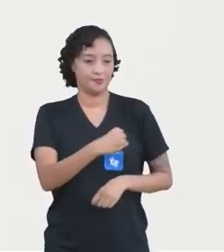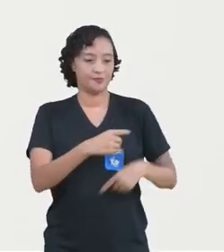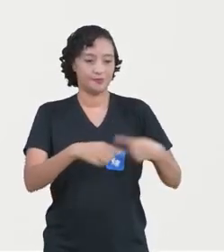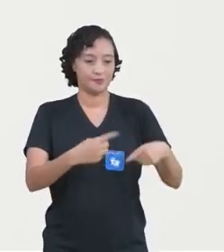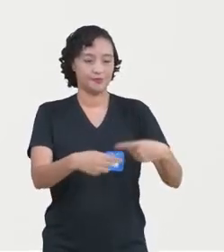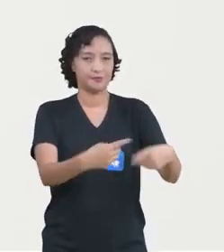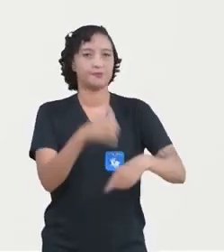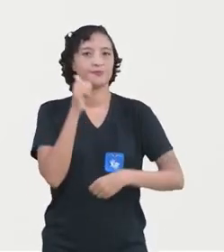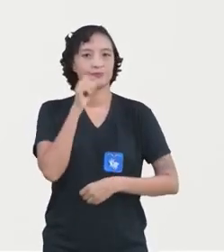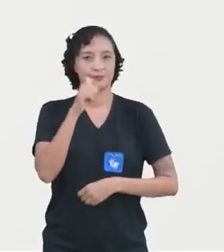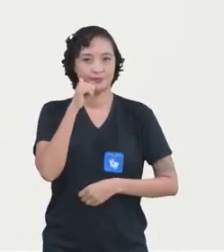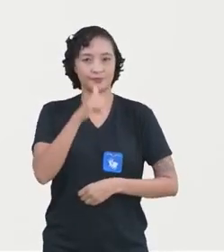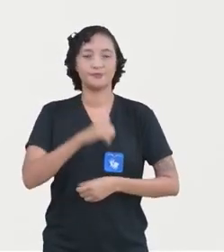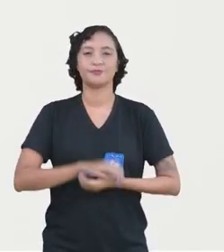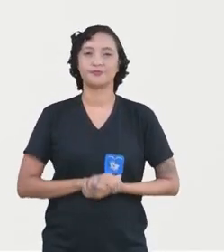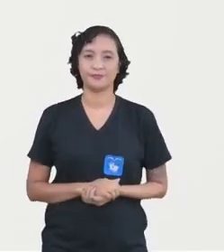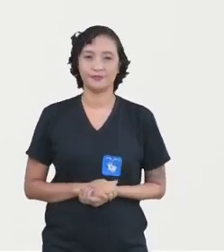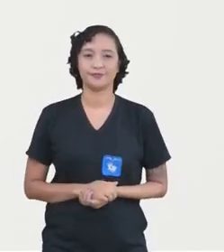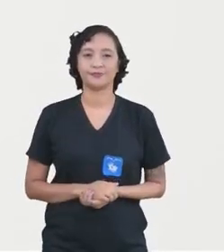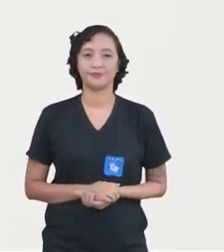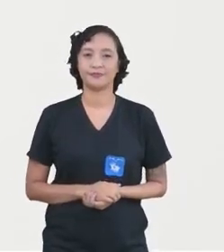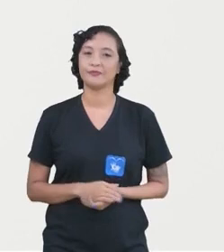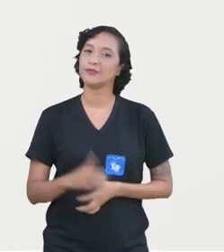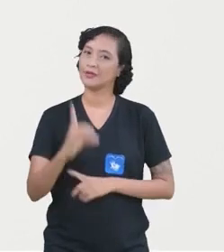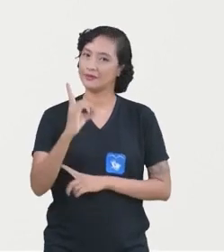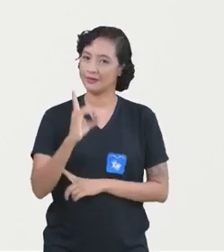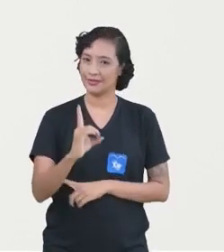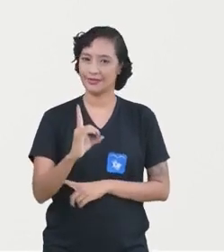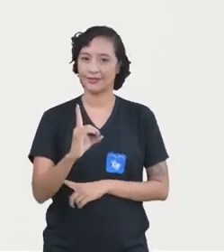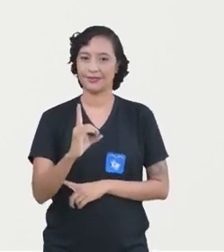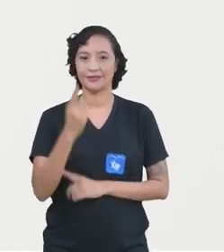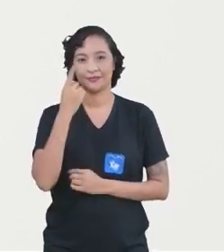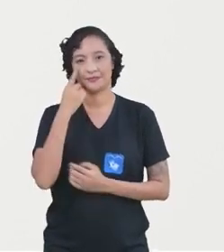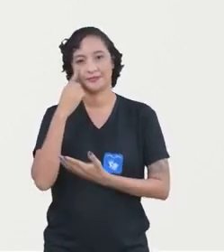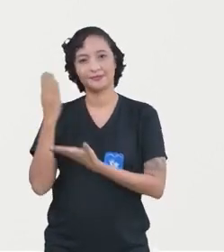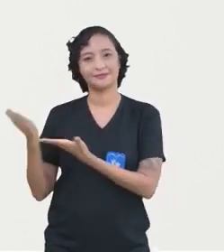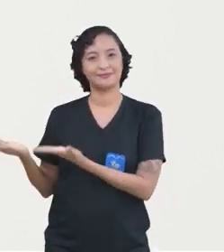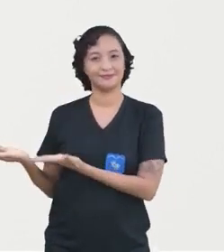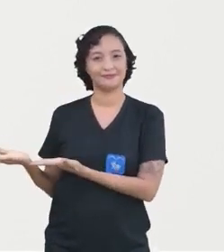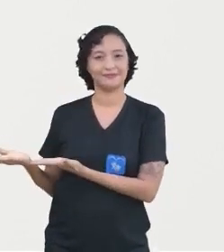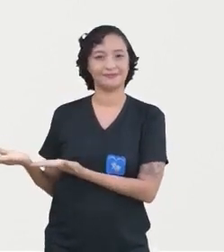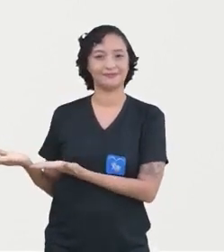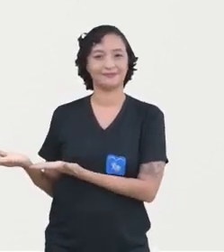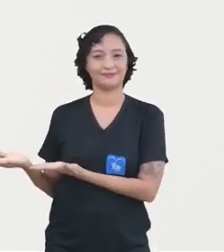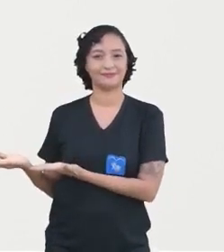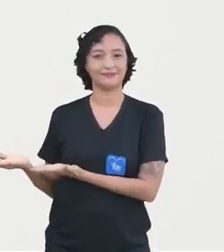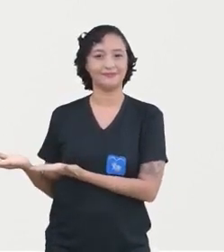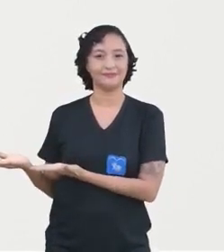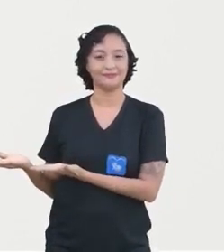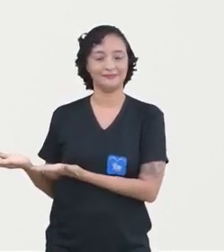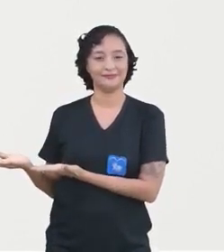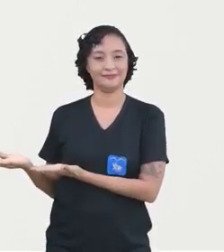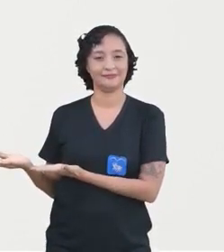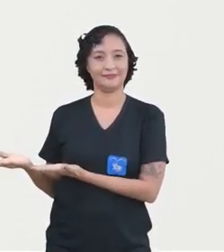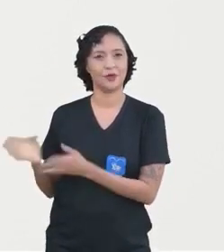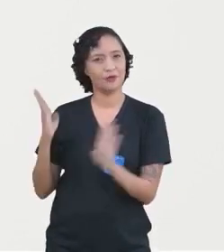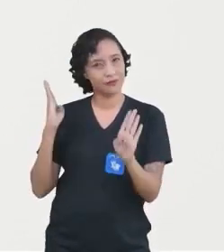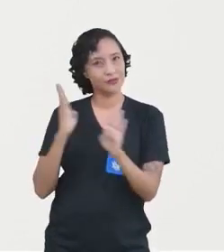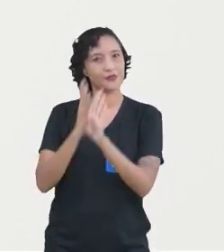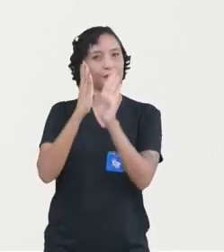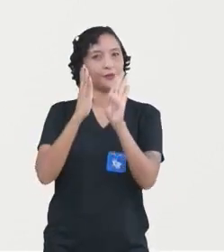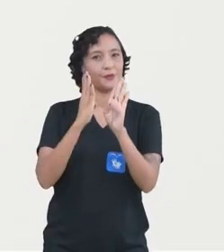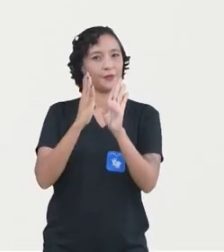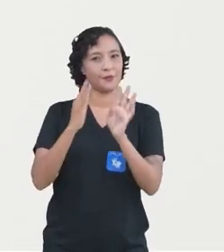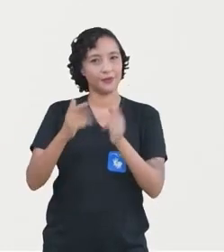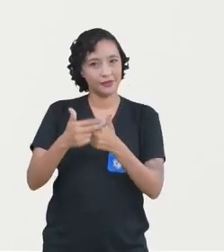reprodutor feminino. Então, letra D. Se eu olhar aqui, ó, já identifico